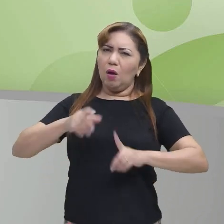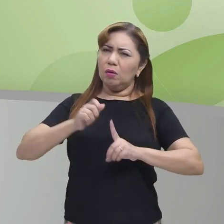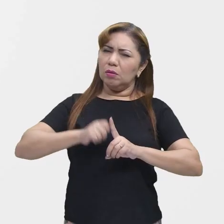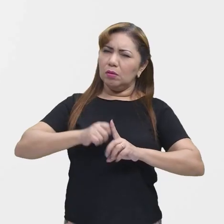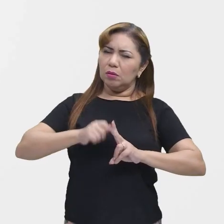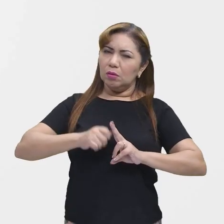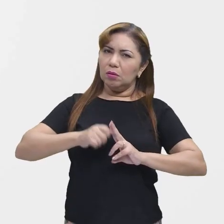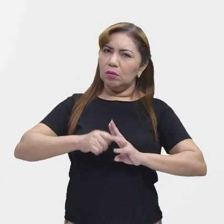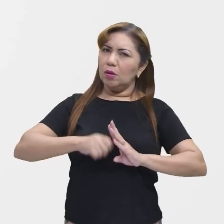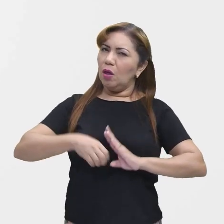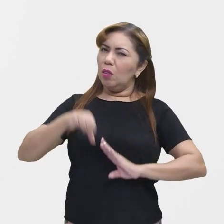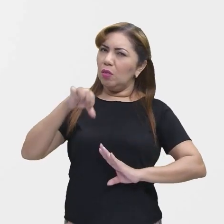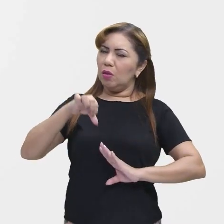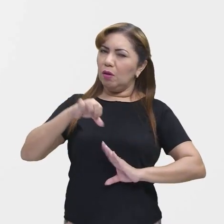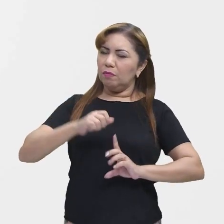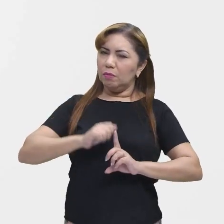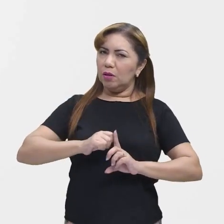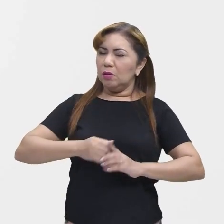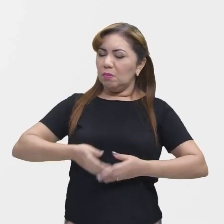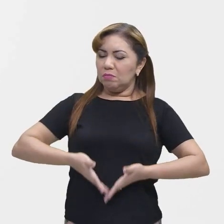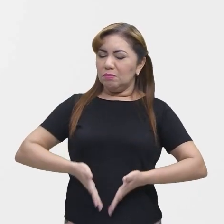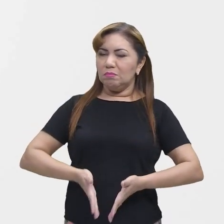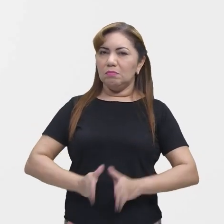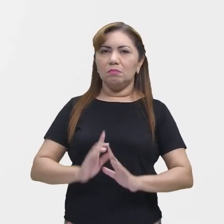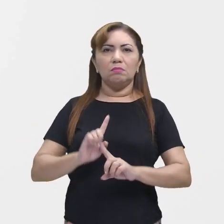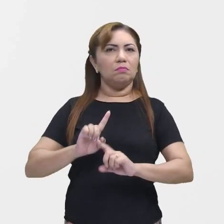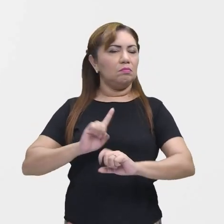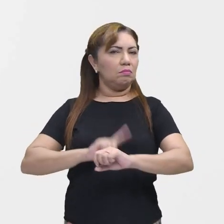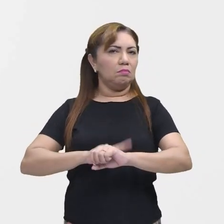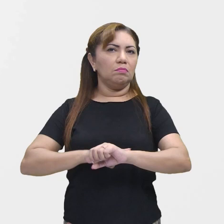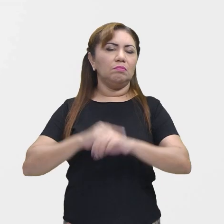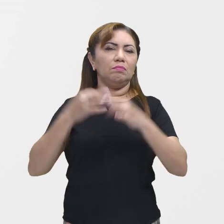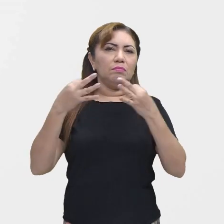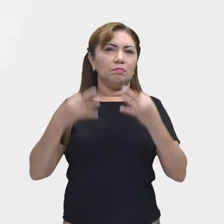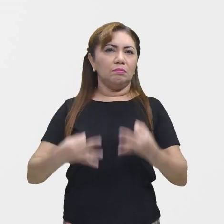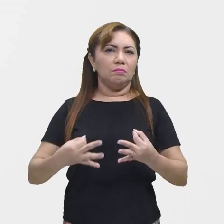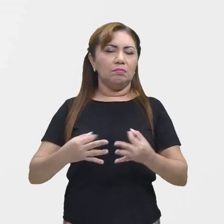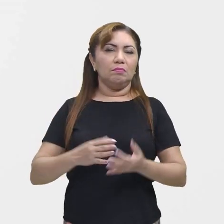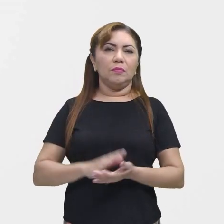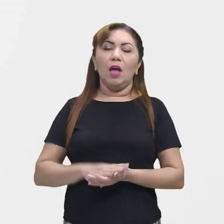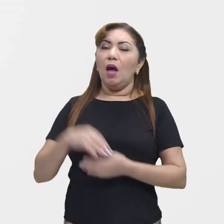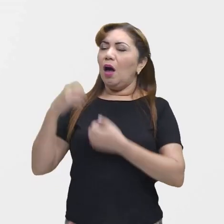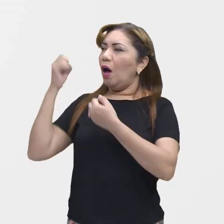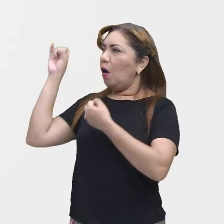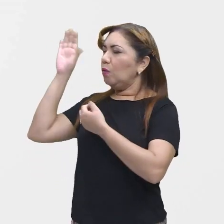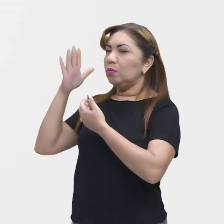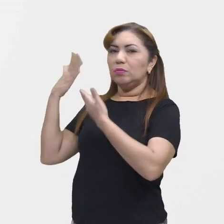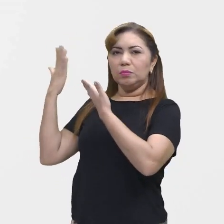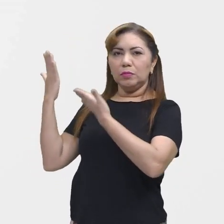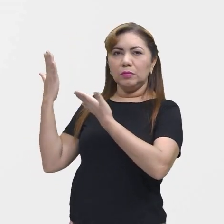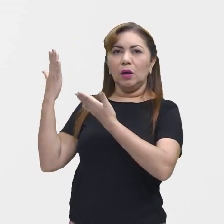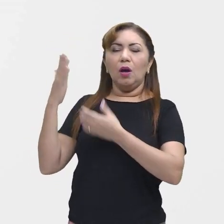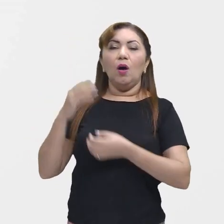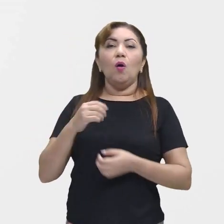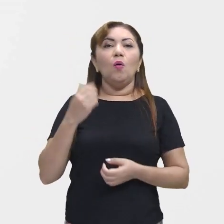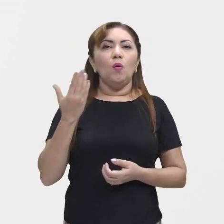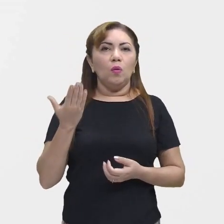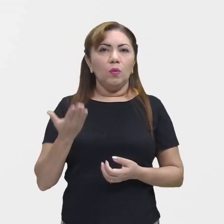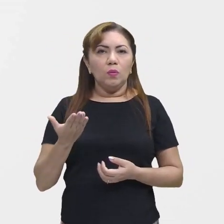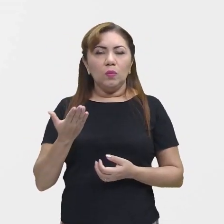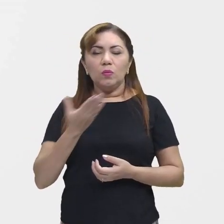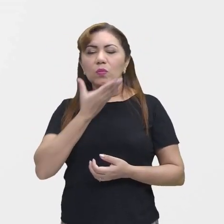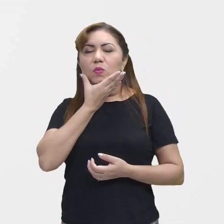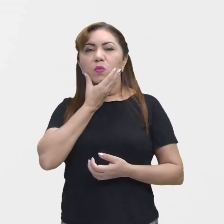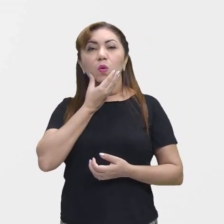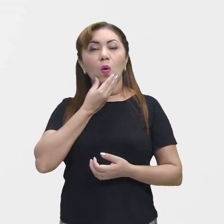reprodutor masculino. Sistema reprodutor masculino. O sistema reprodutor masculino é